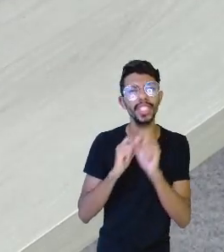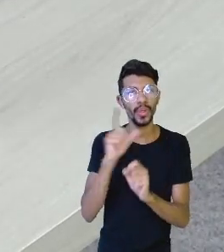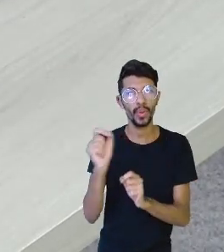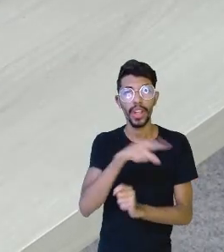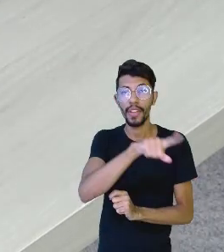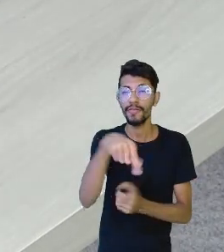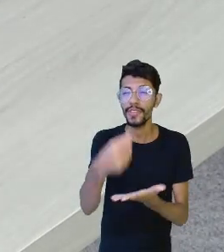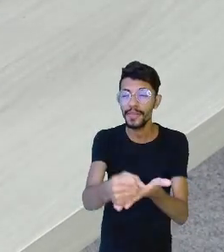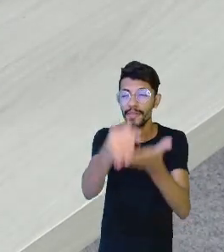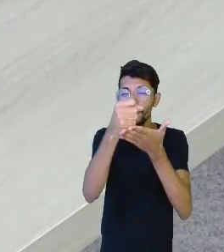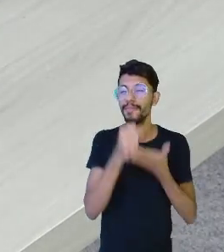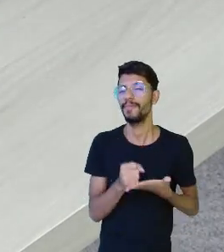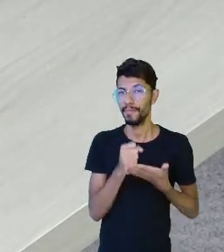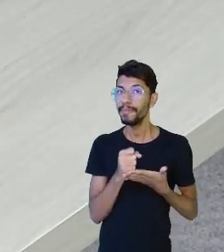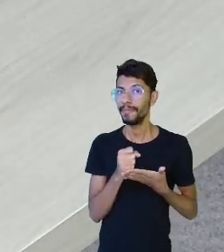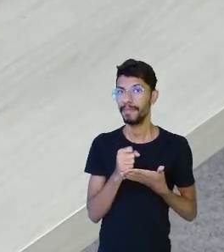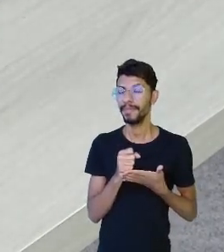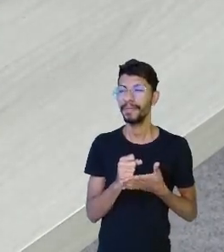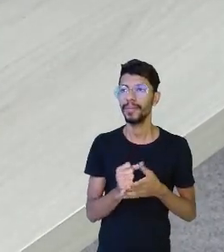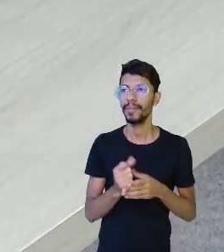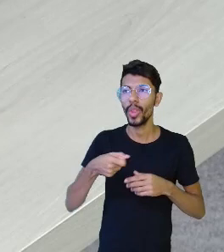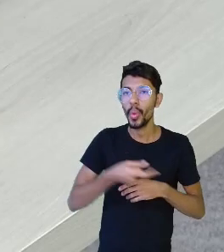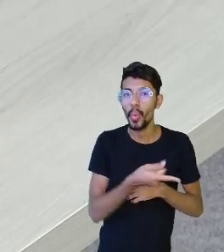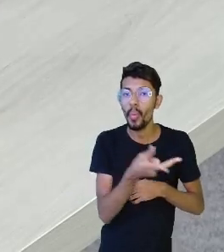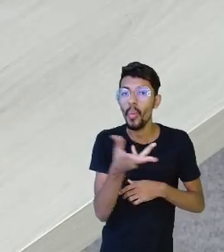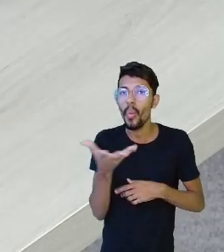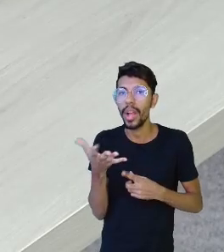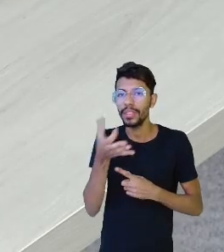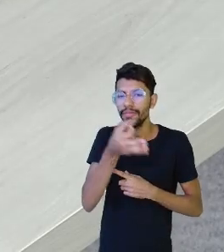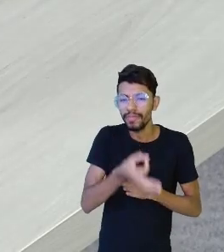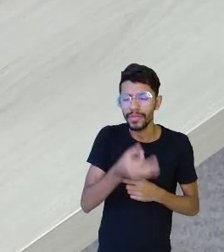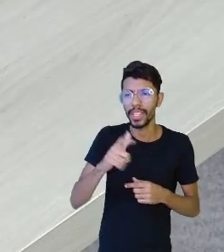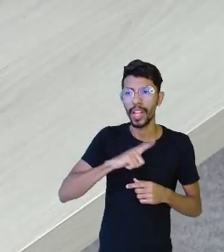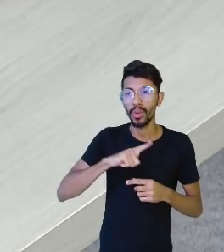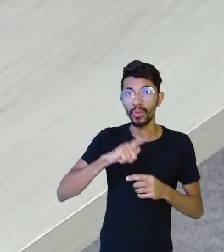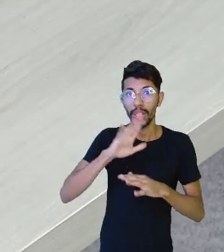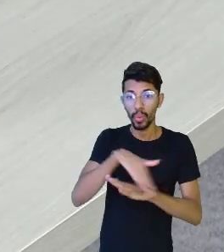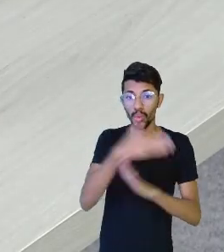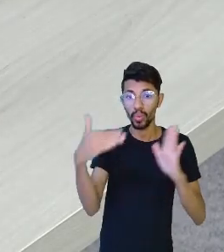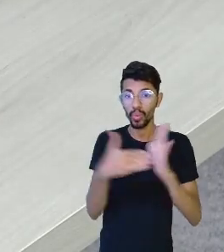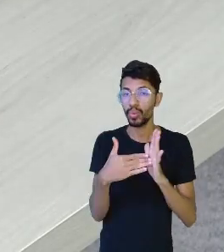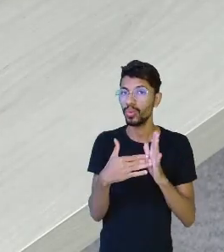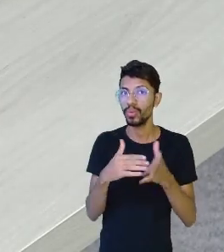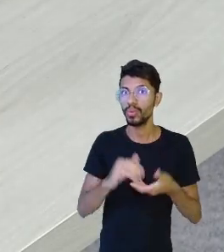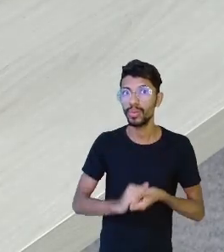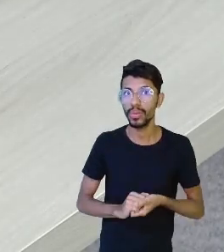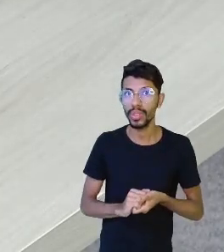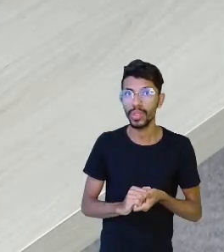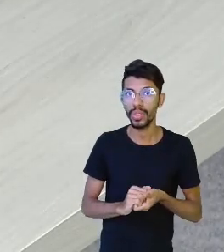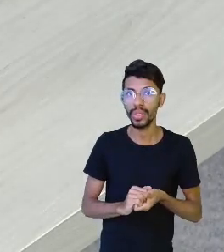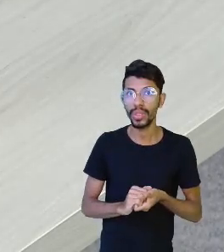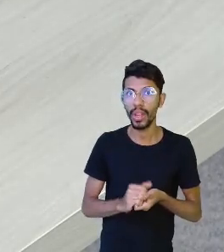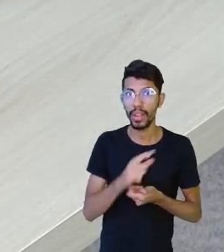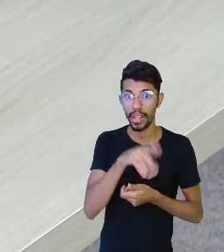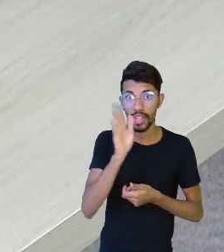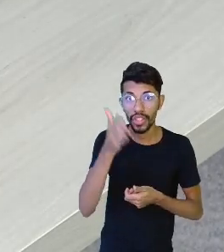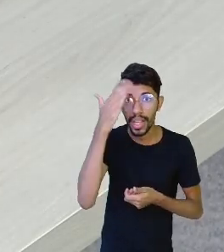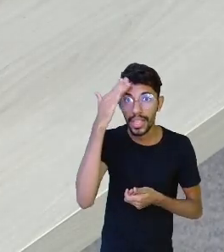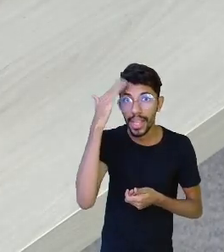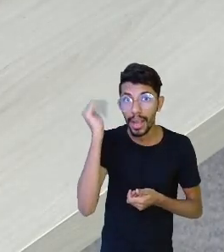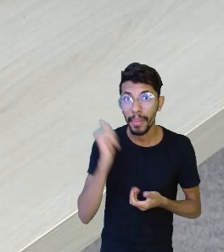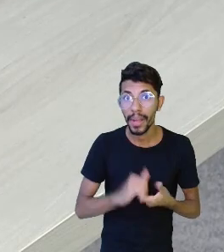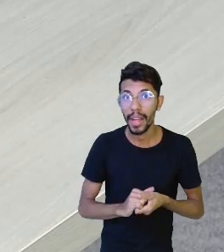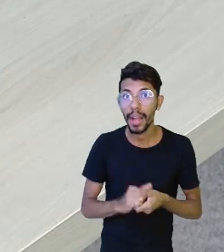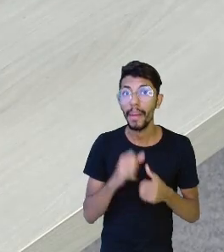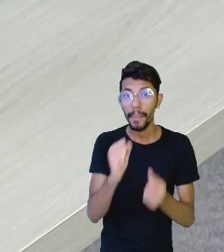no seguinte. Quantas tampinhas eu tenho aqui ao todo? Já sabem?